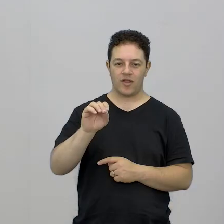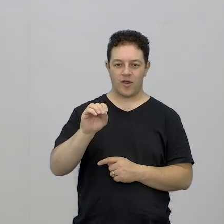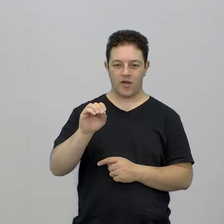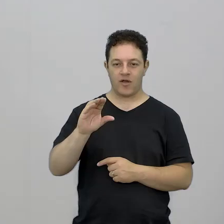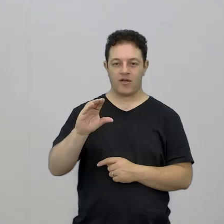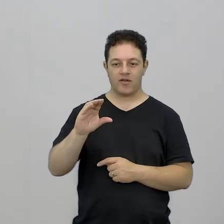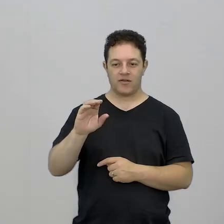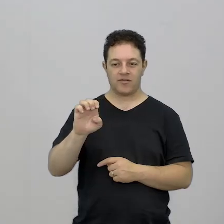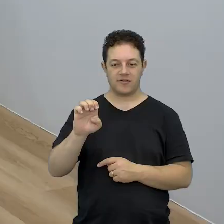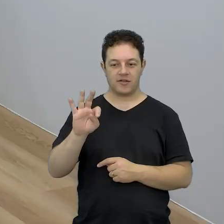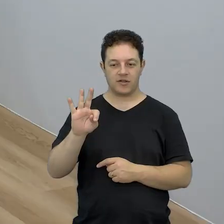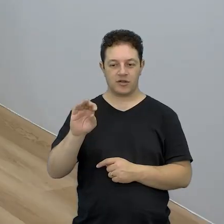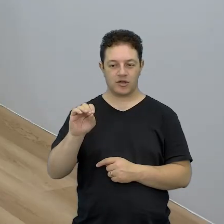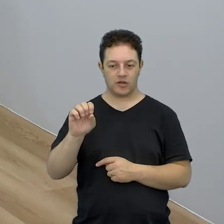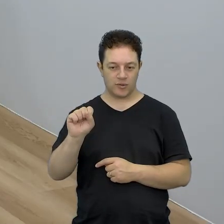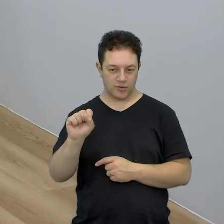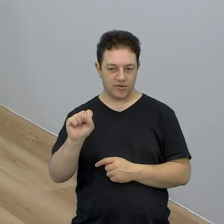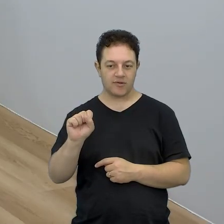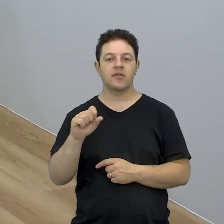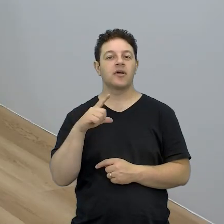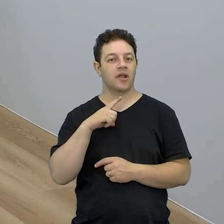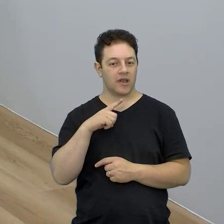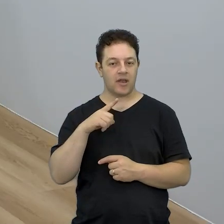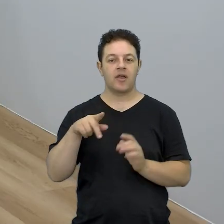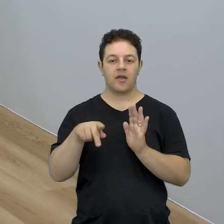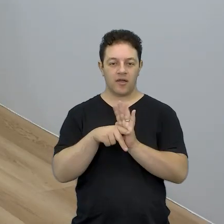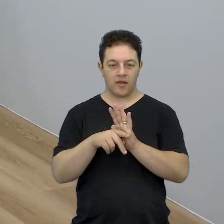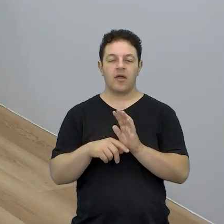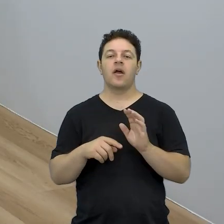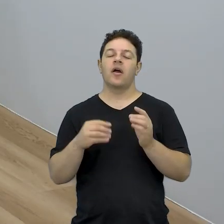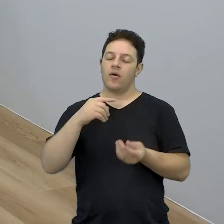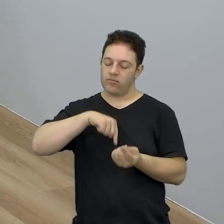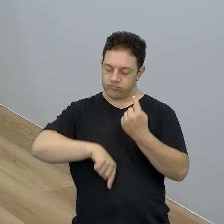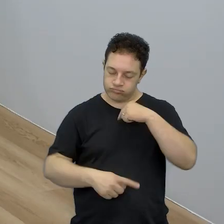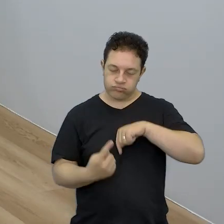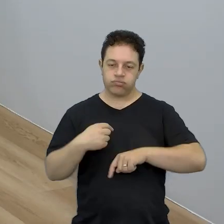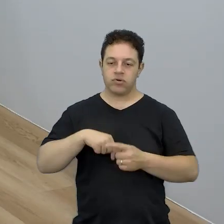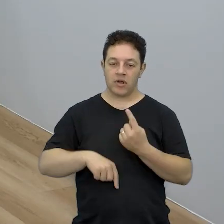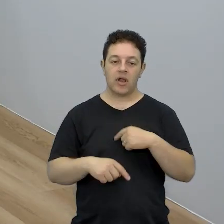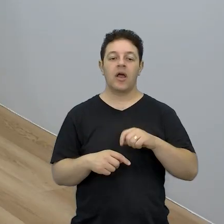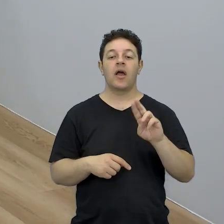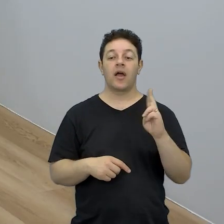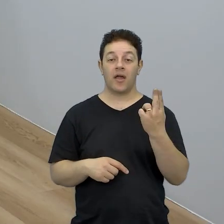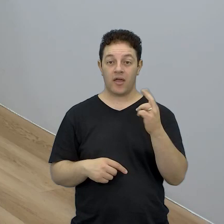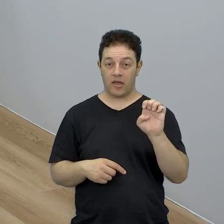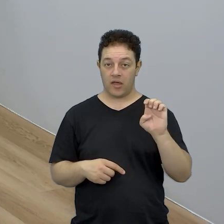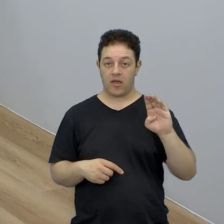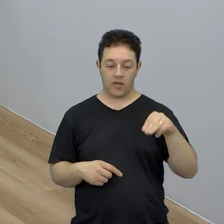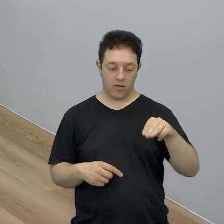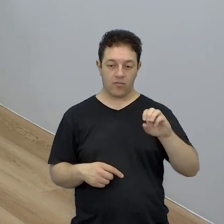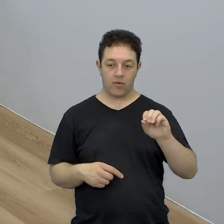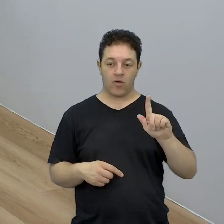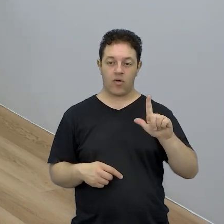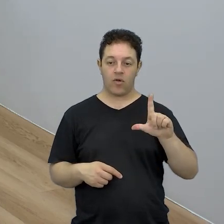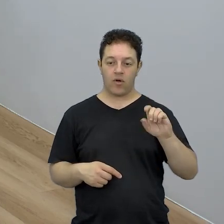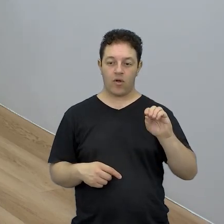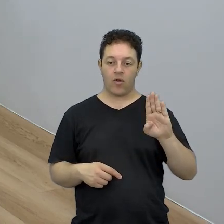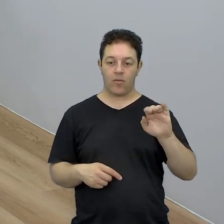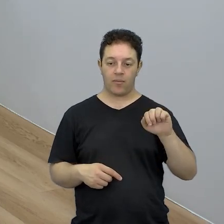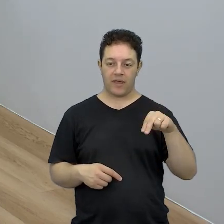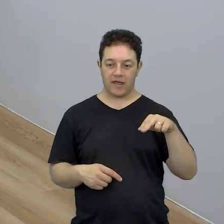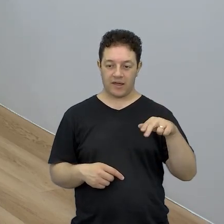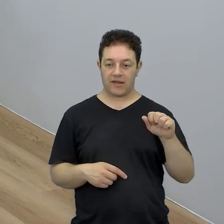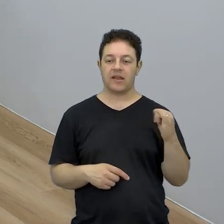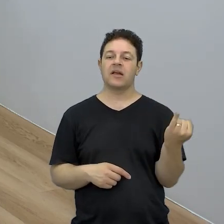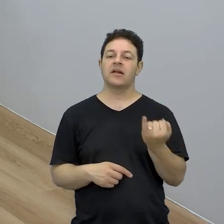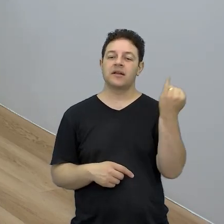substância que está presente, então, nas nossas células vermelhas, né, nos glóbulos vermelhos. E a hemoglobina é importante porque a gente tem um constituinte ali